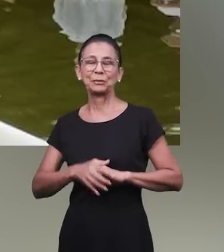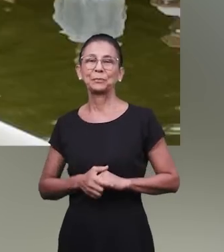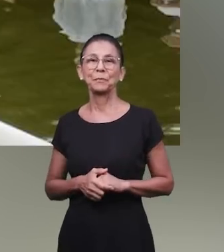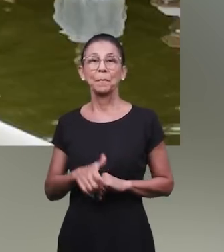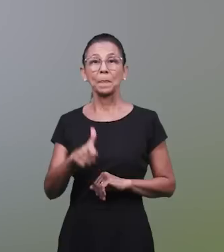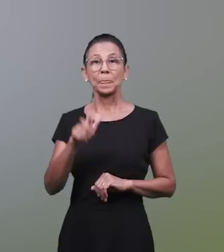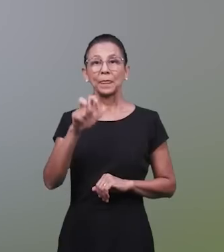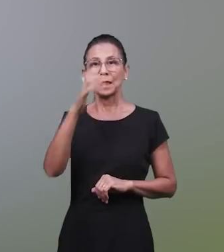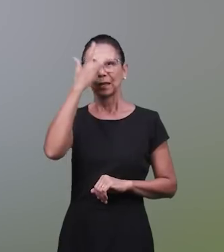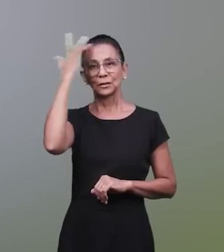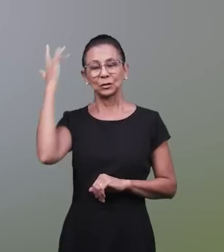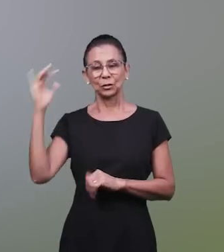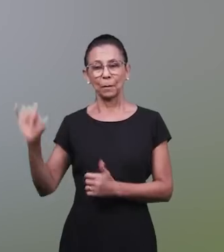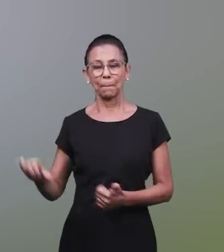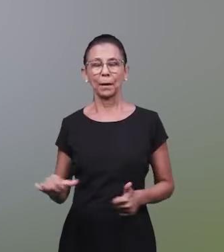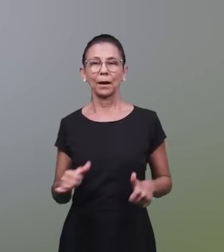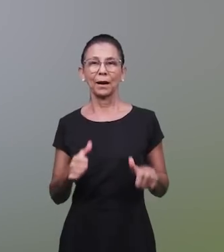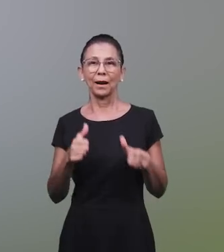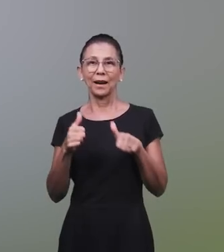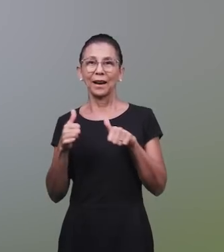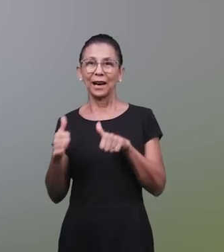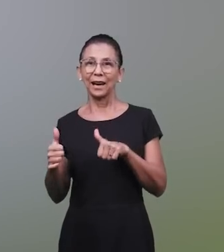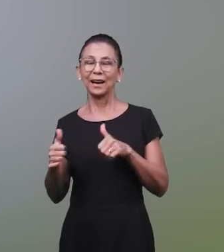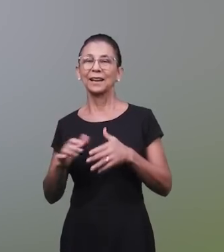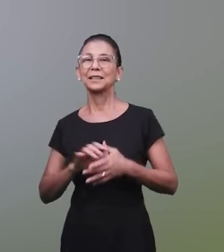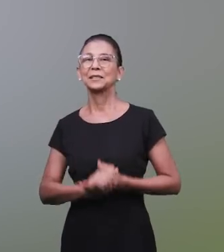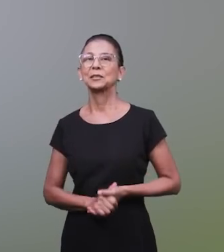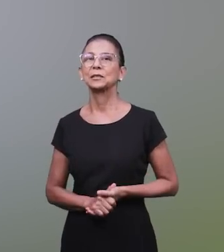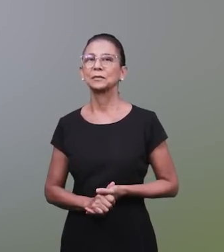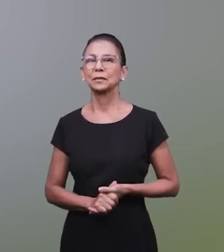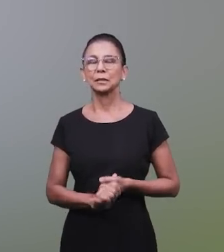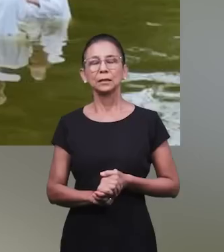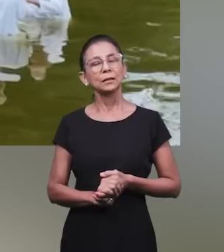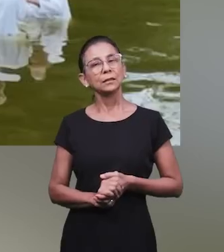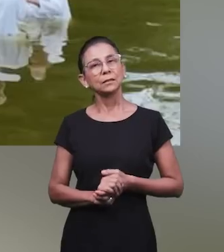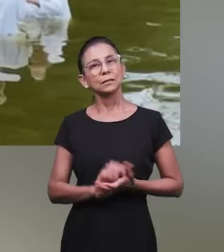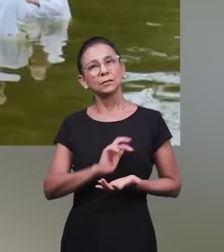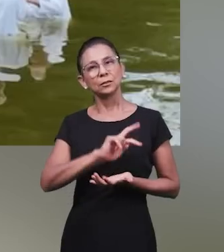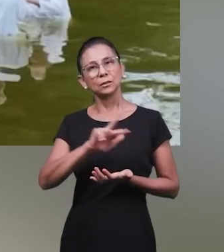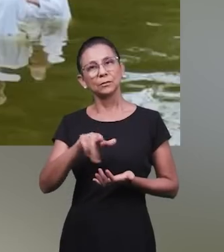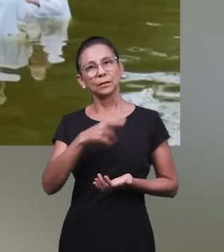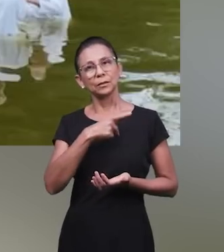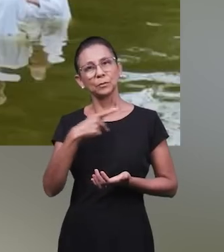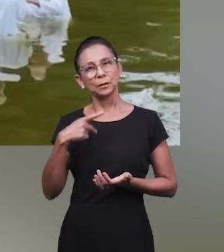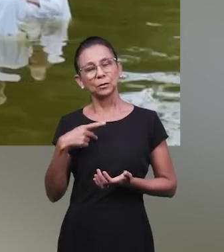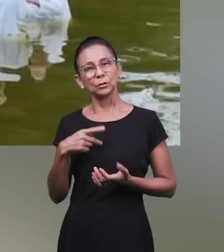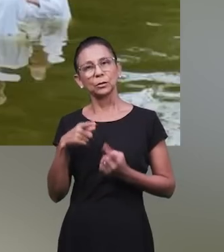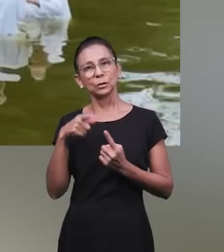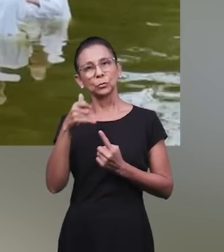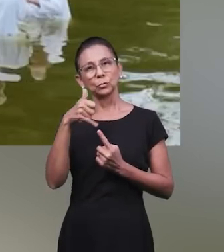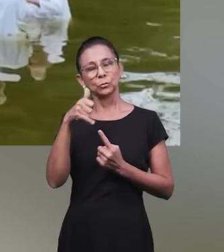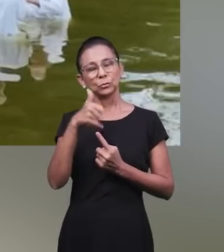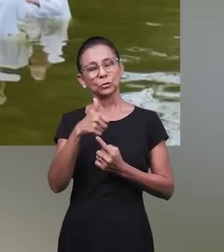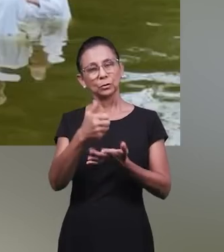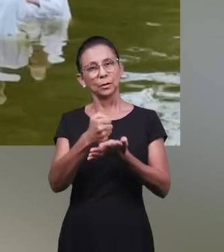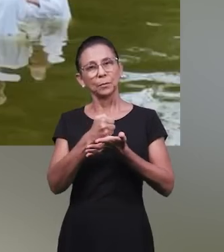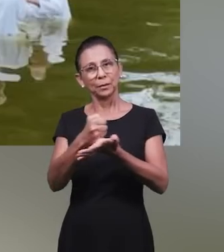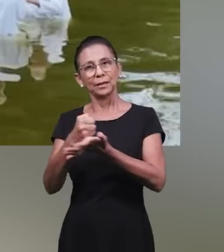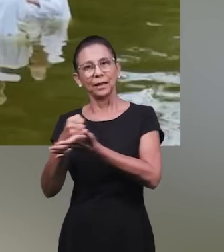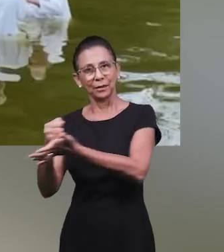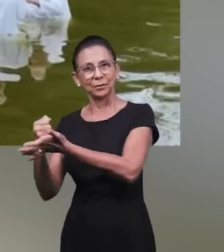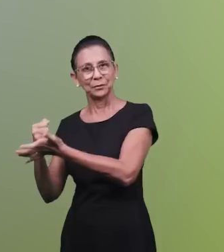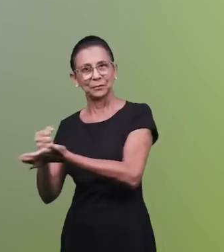as águas. Estiveram presentes os pastores Dário, Keiser, João, Cassiano e o ungido William. Aproximadamente